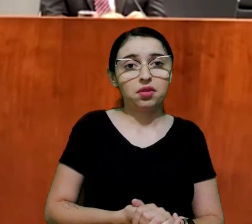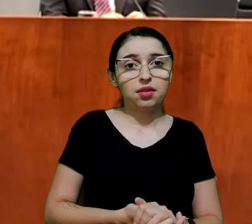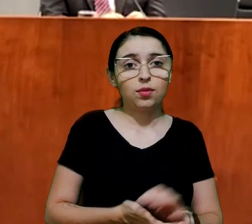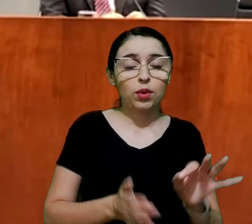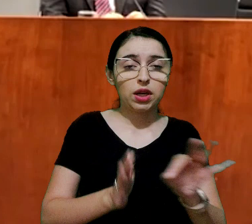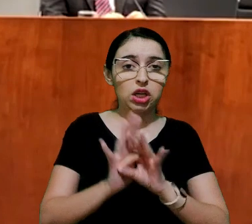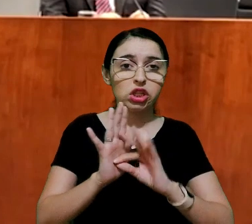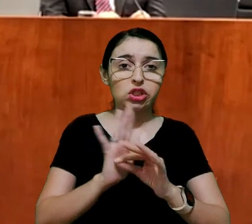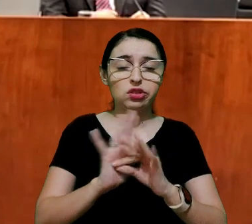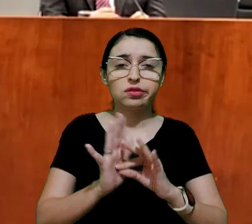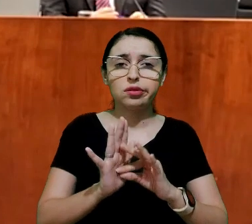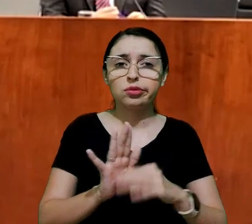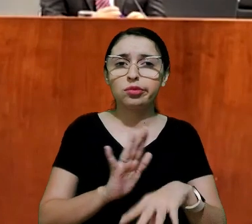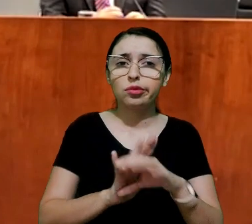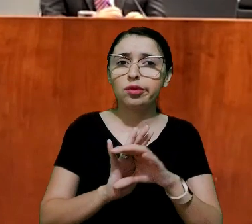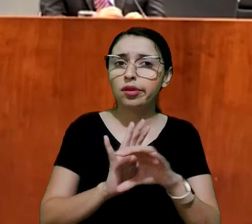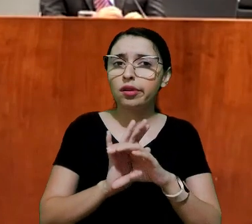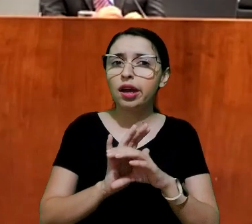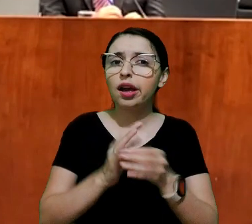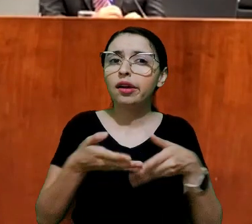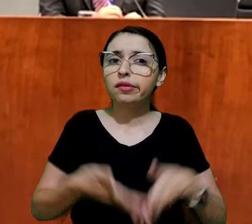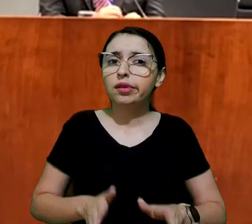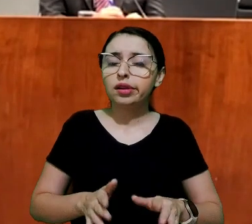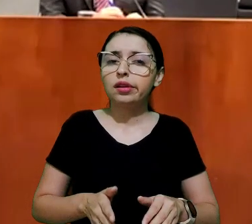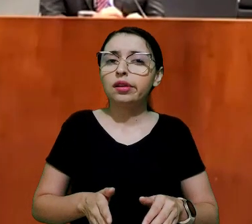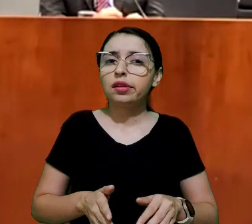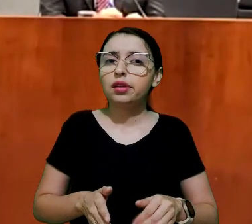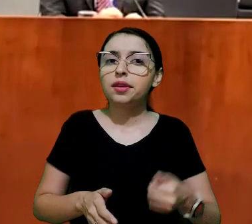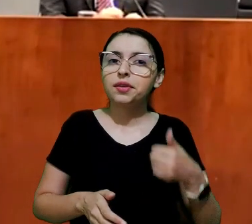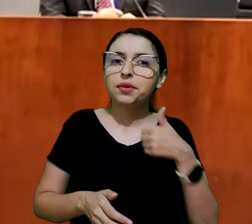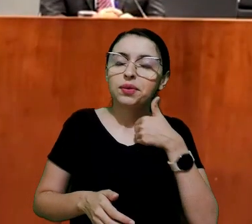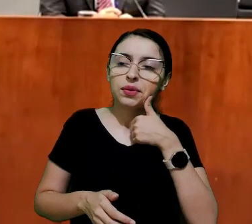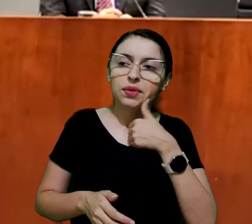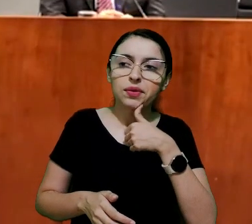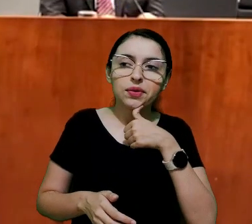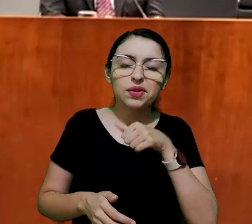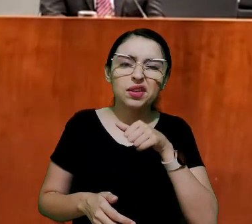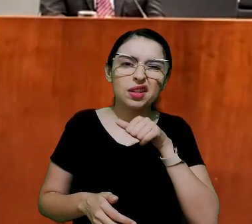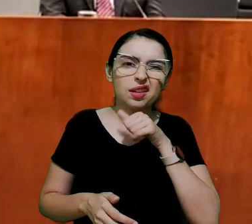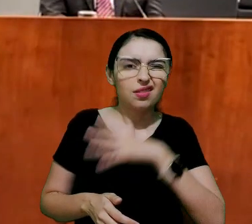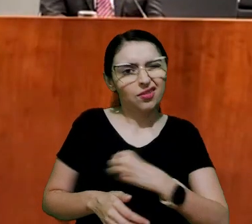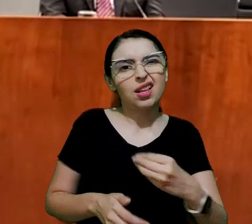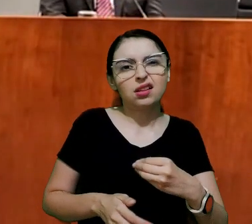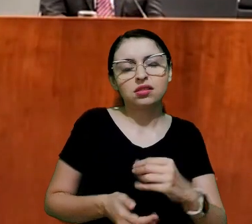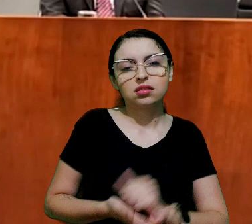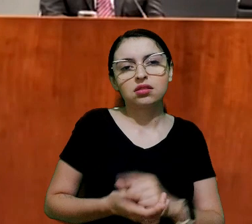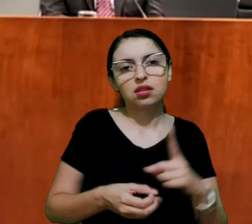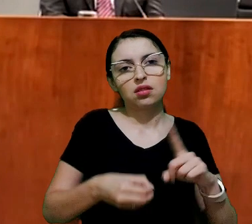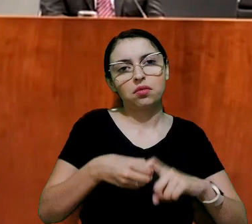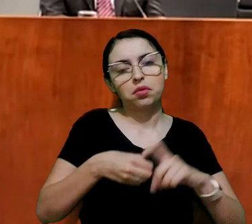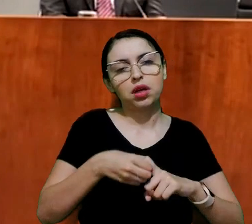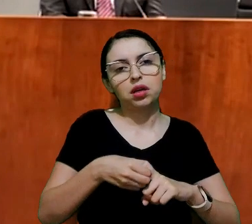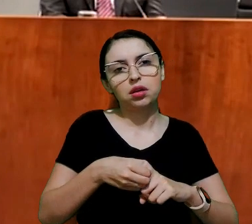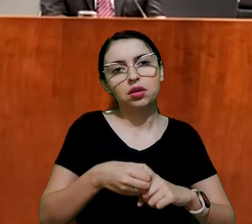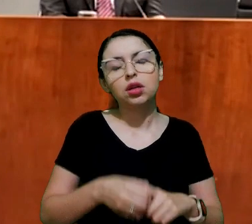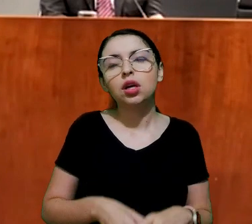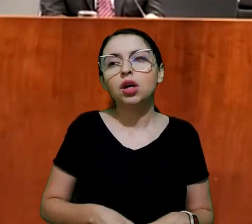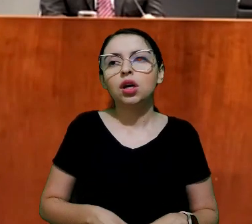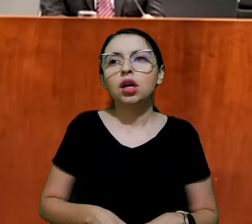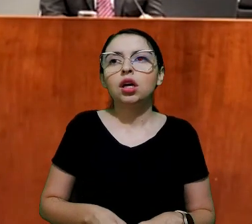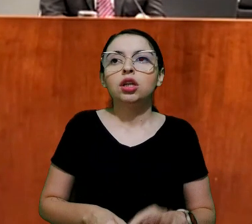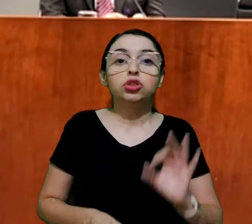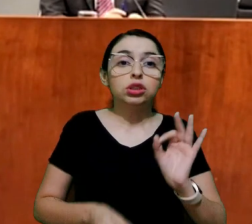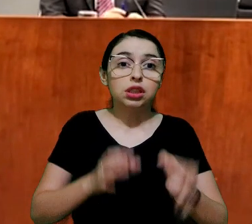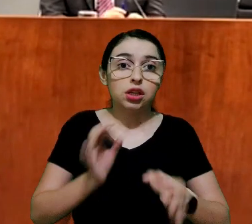por afetividade tem que ser feito sob o crivo da decisão judicial. Ainda que seja um processo